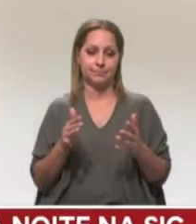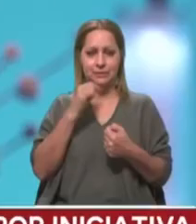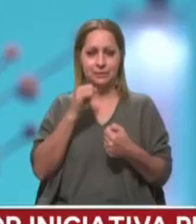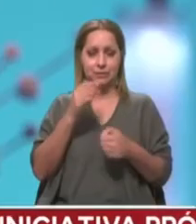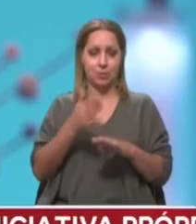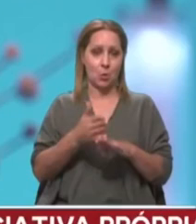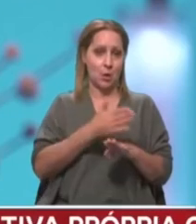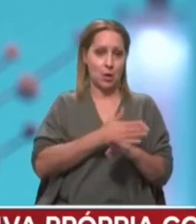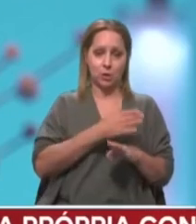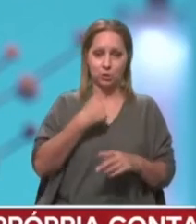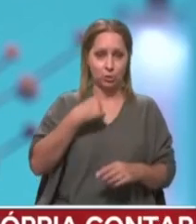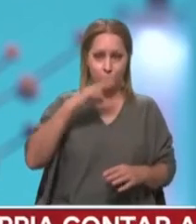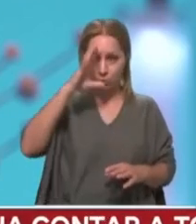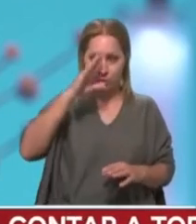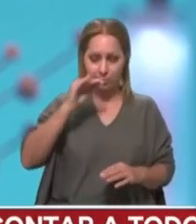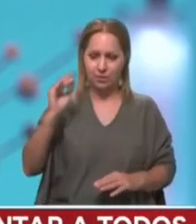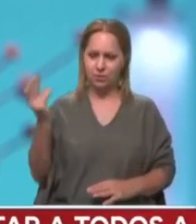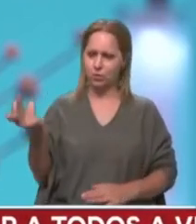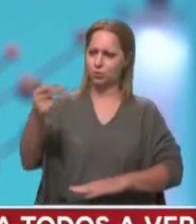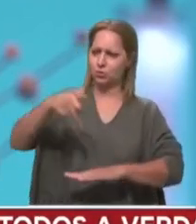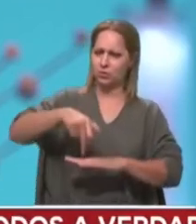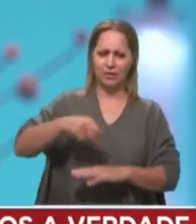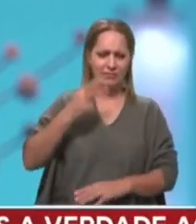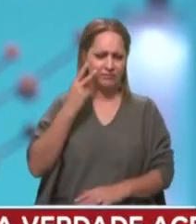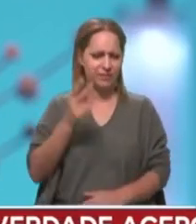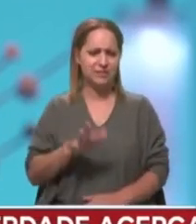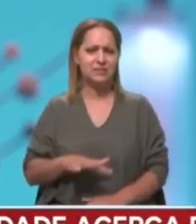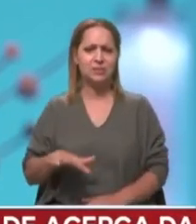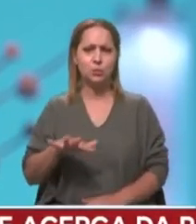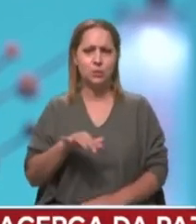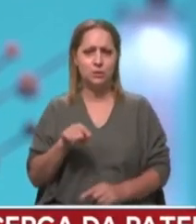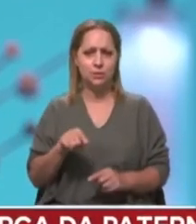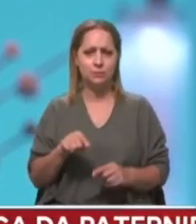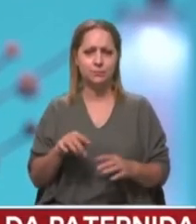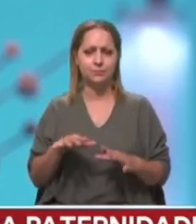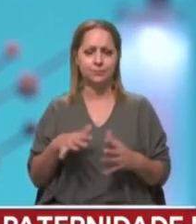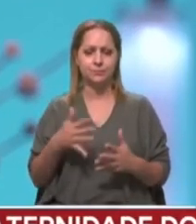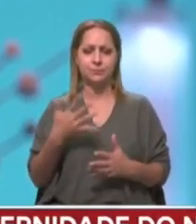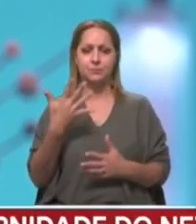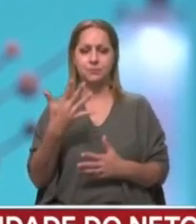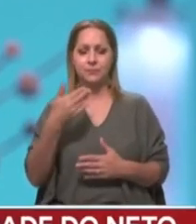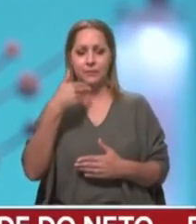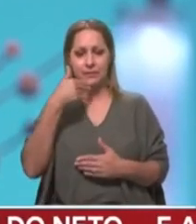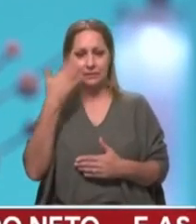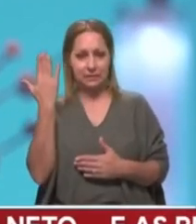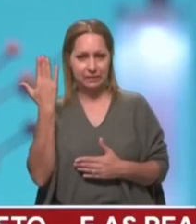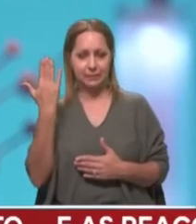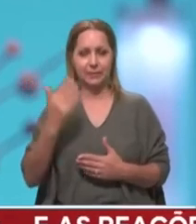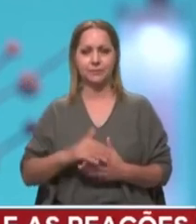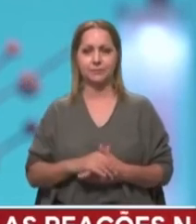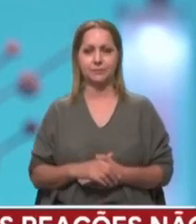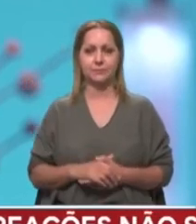isso. Quando eu cheguei a deparar com aquela situação, era 5 horas da manhã,